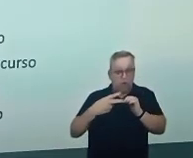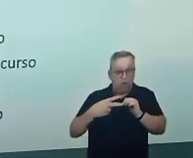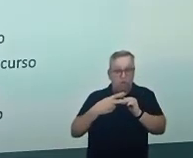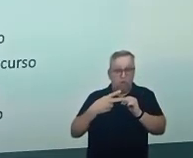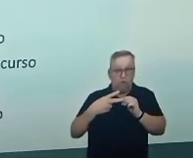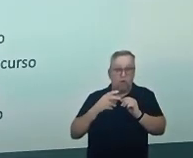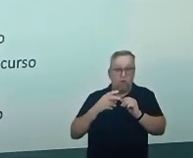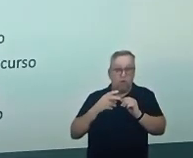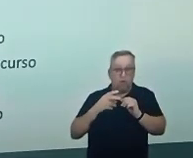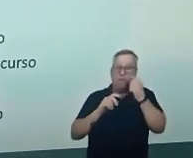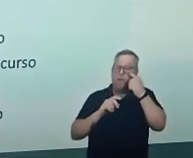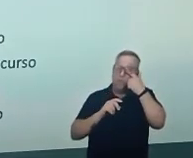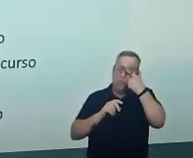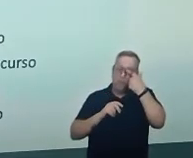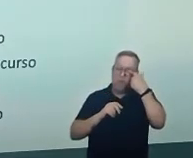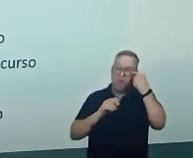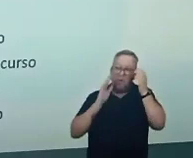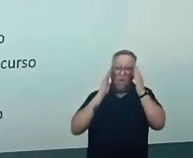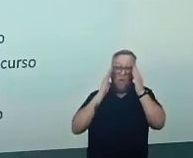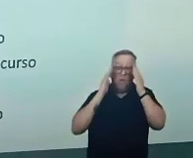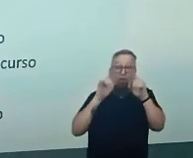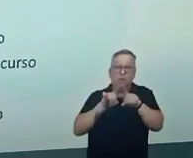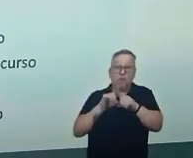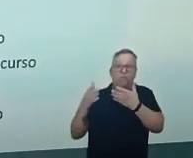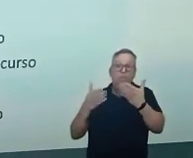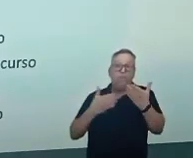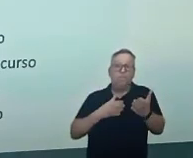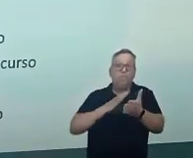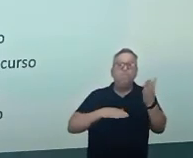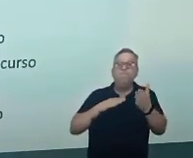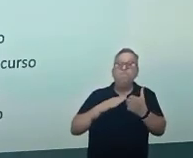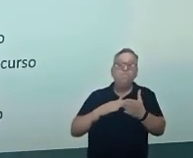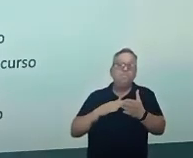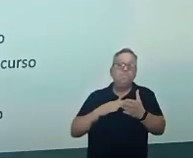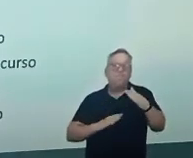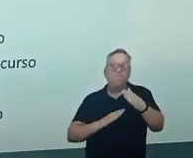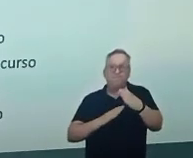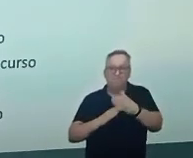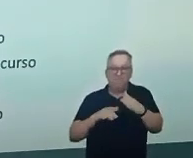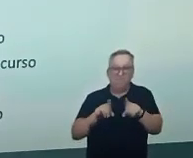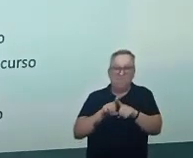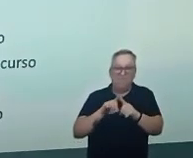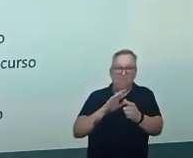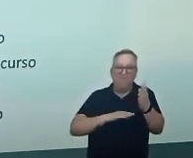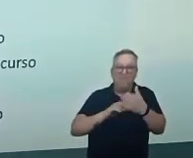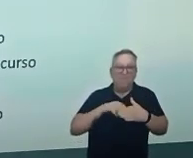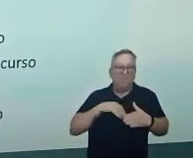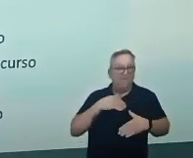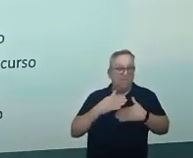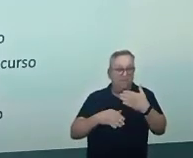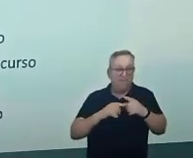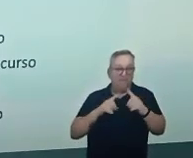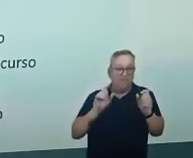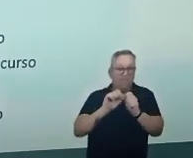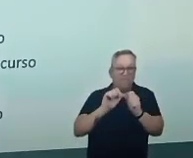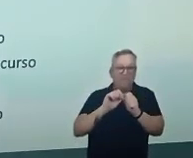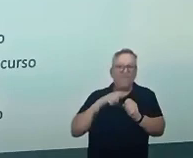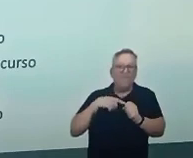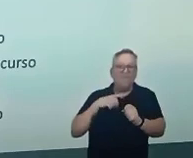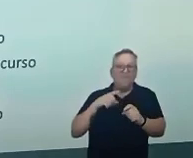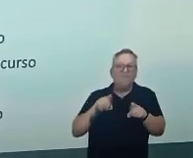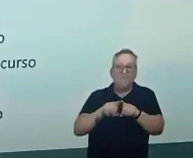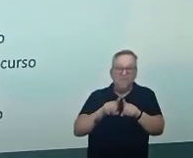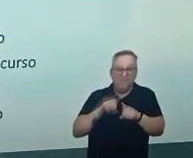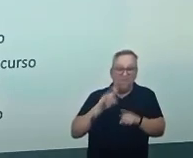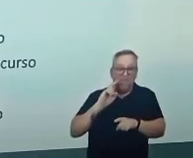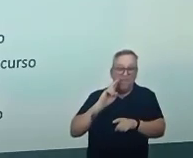2022, tá? Lá ela traz todos os prazos, todos os requisitos, todos os procedimentos corretos a serem realizados